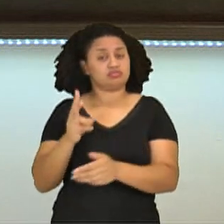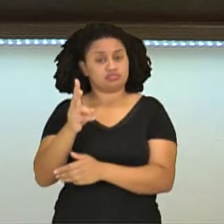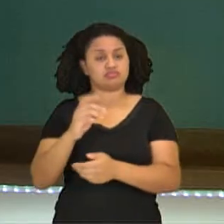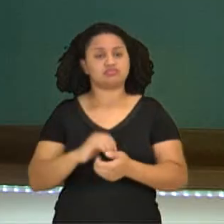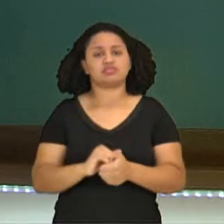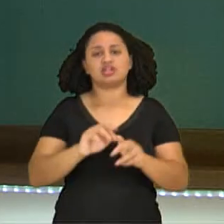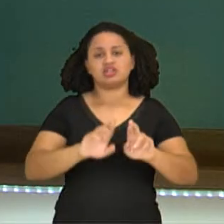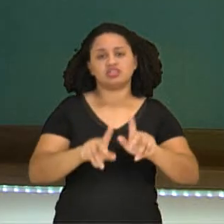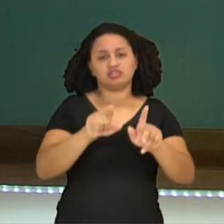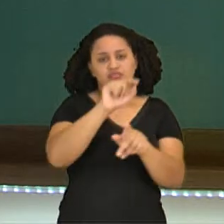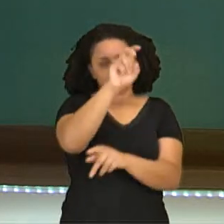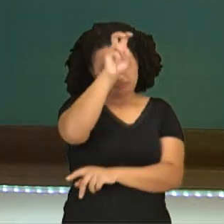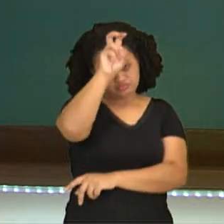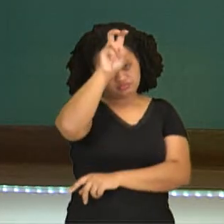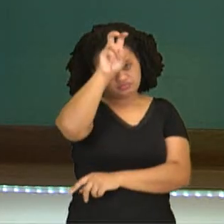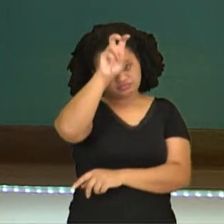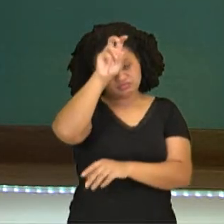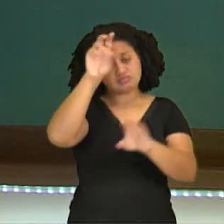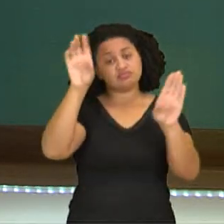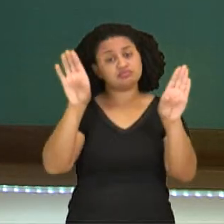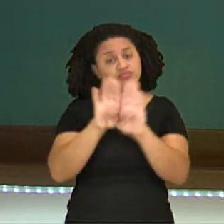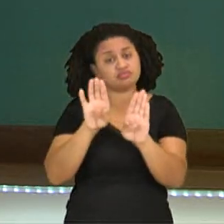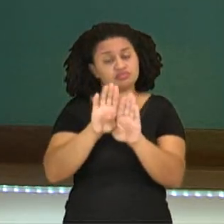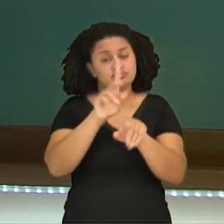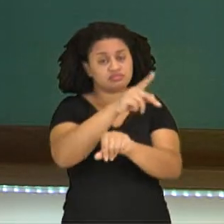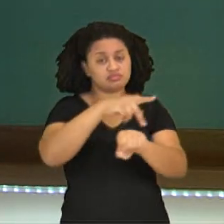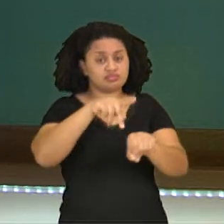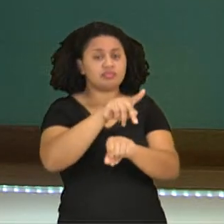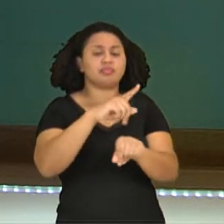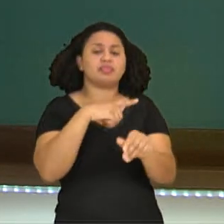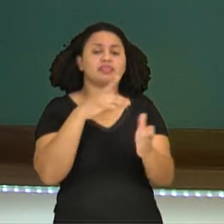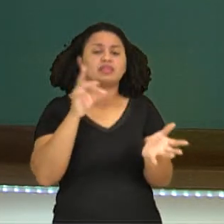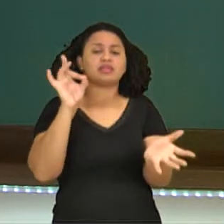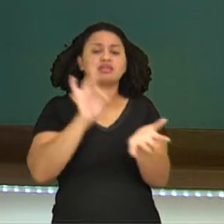dos egípcios, né? Também é um país de origem,